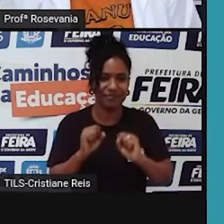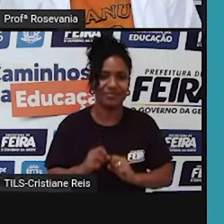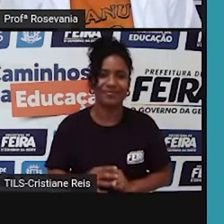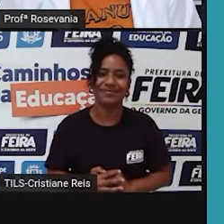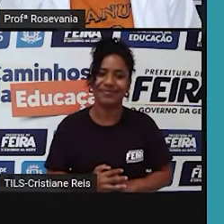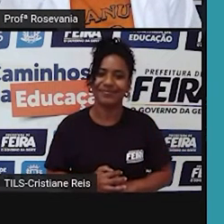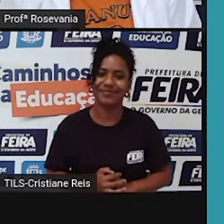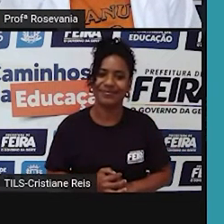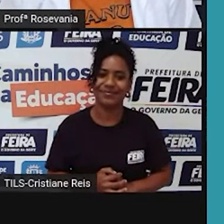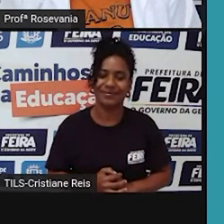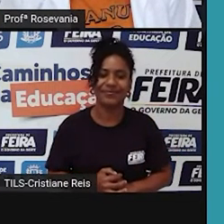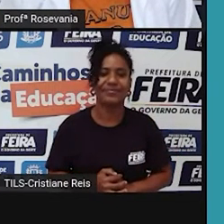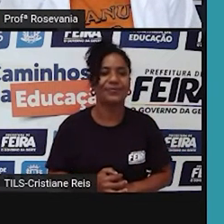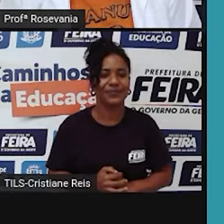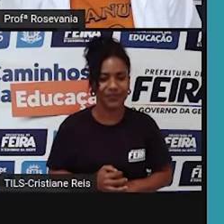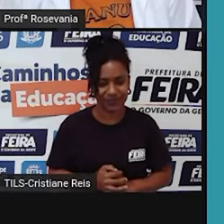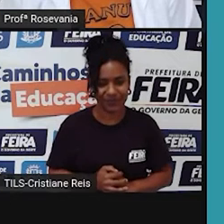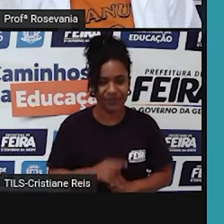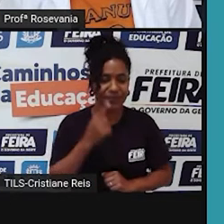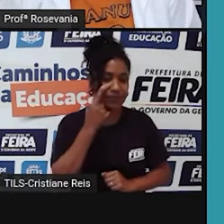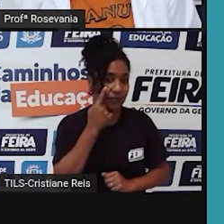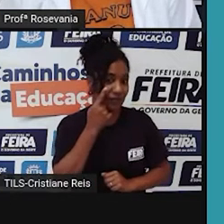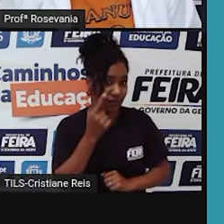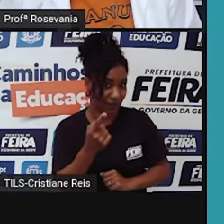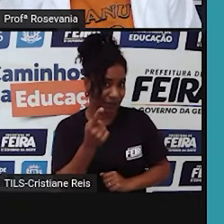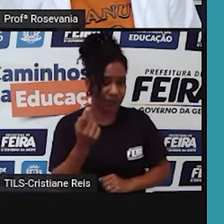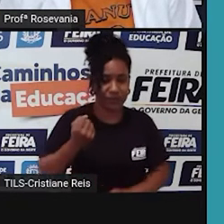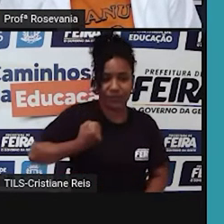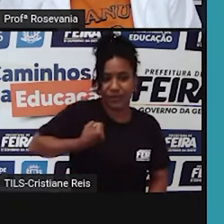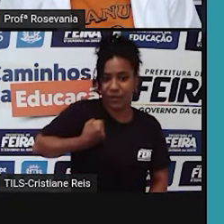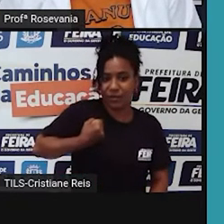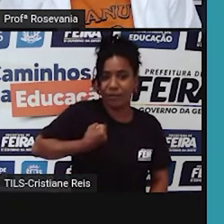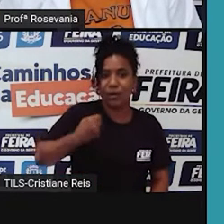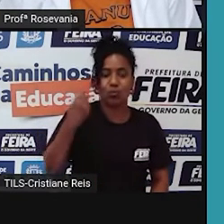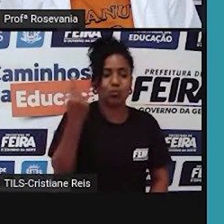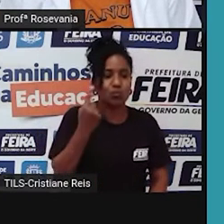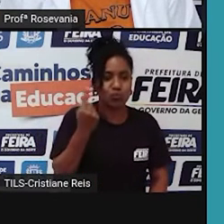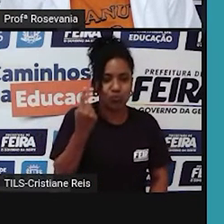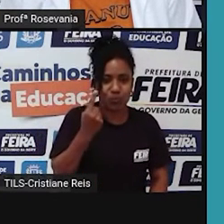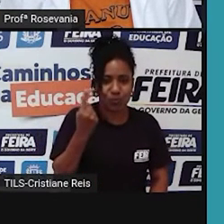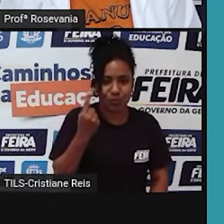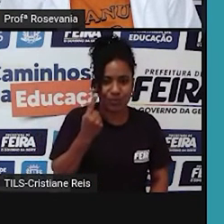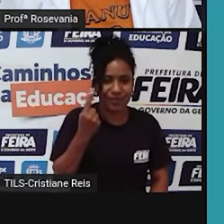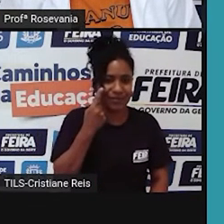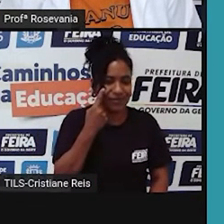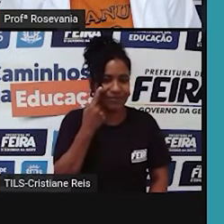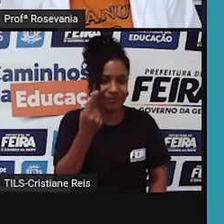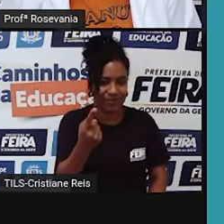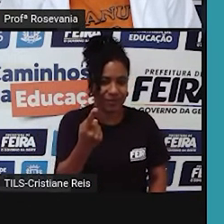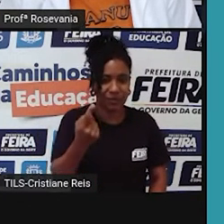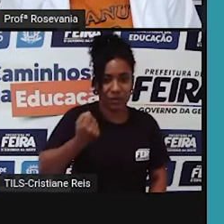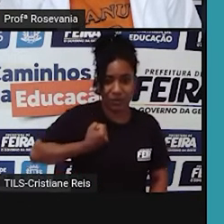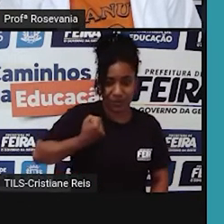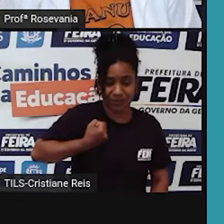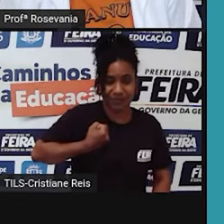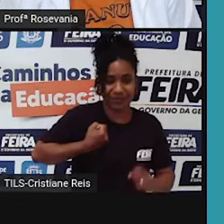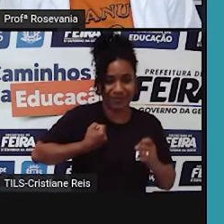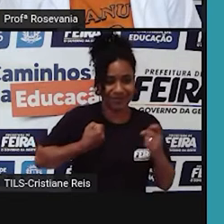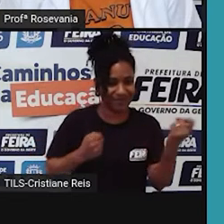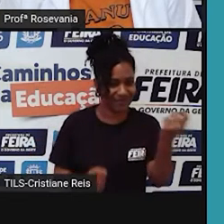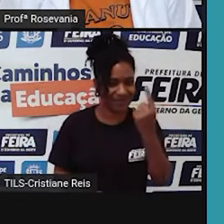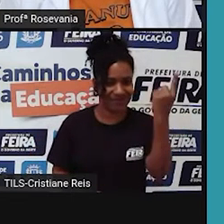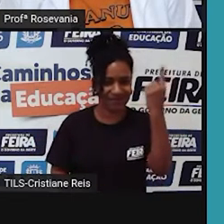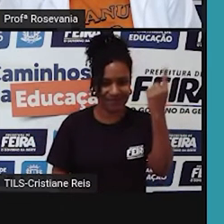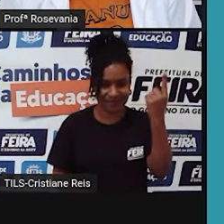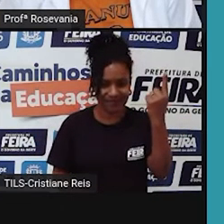Bom, aqui, só para a gente entender, esse número 1, aqui na escala numérica, nós chamamos ele de numerador. E é